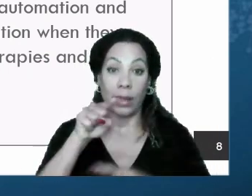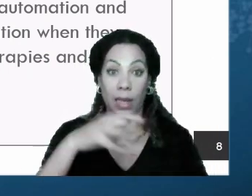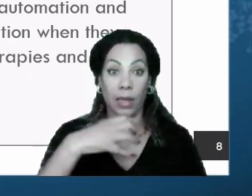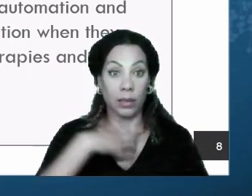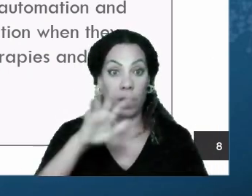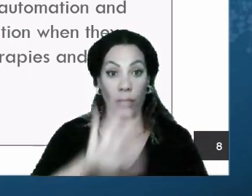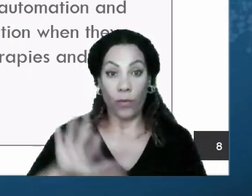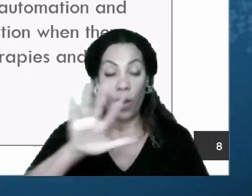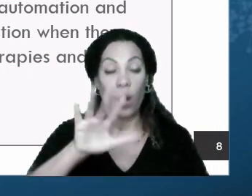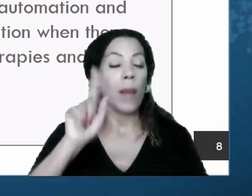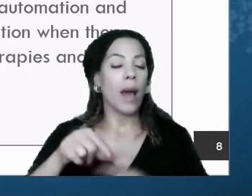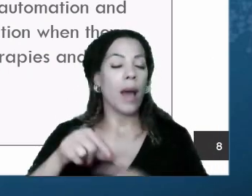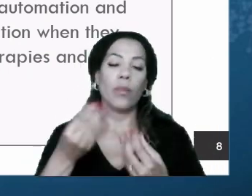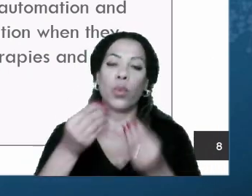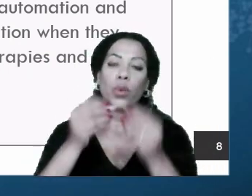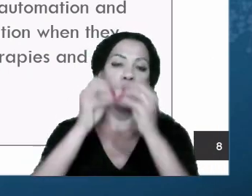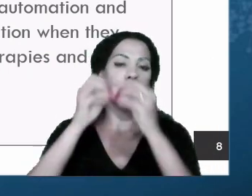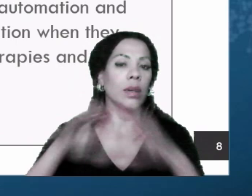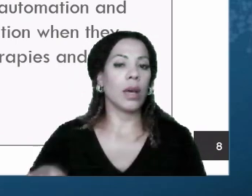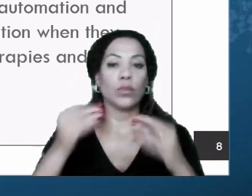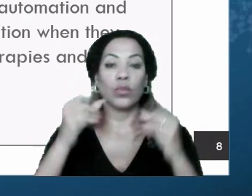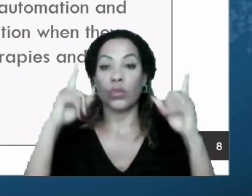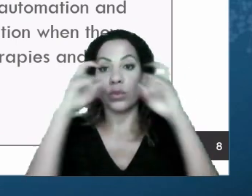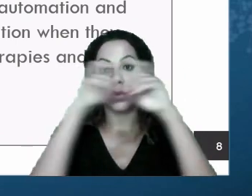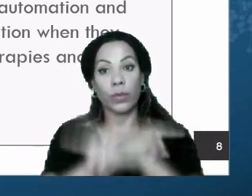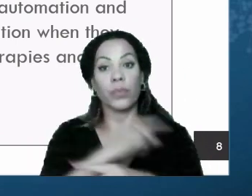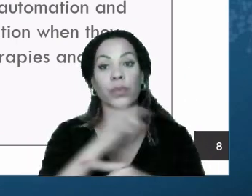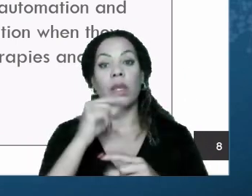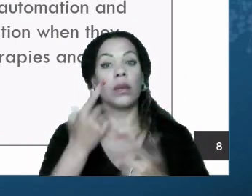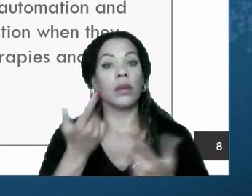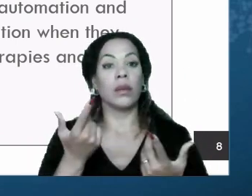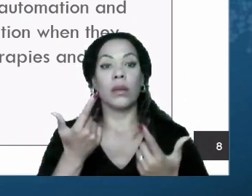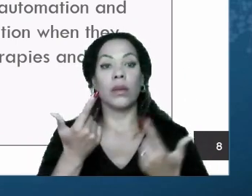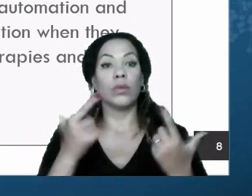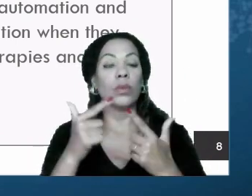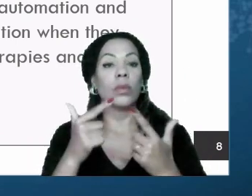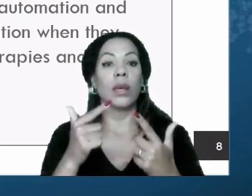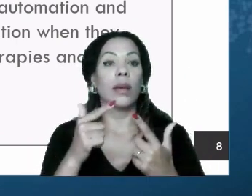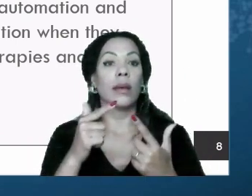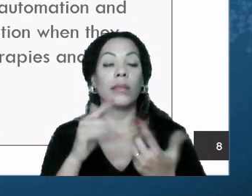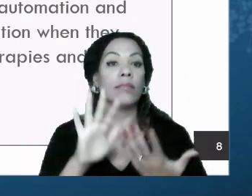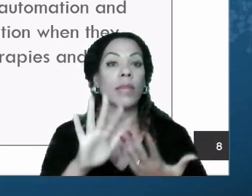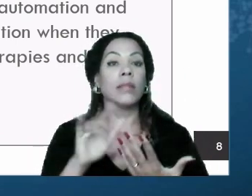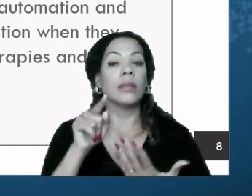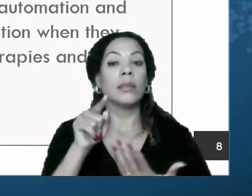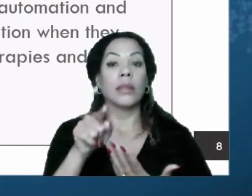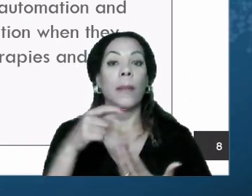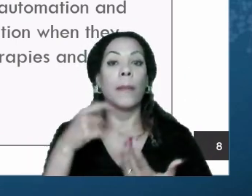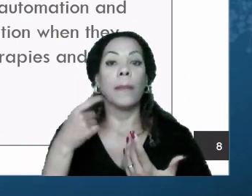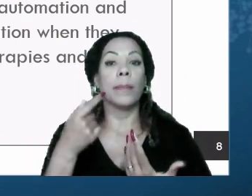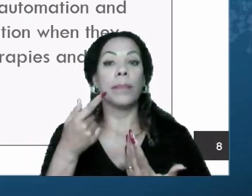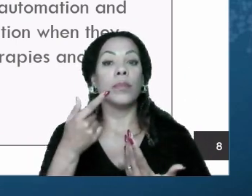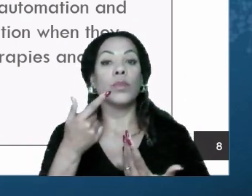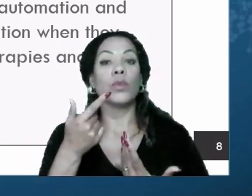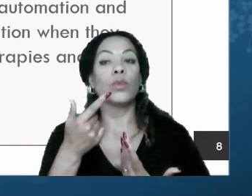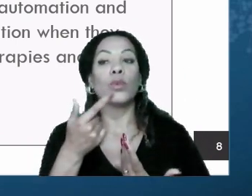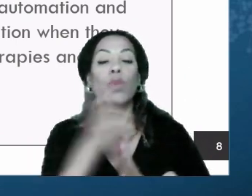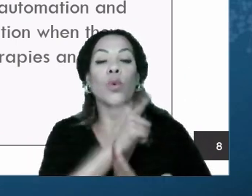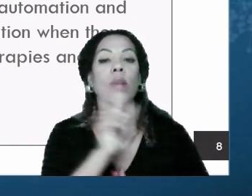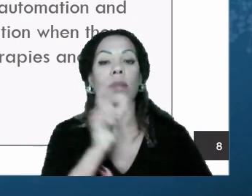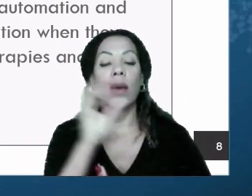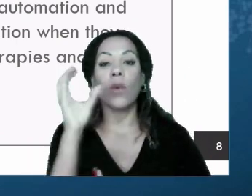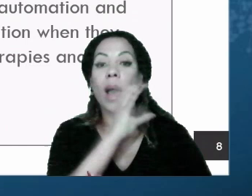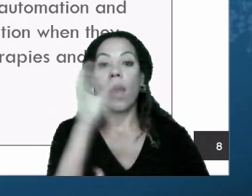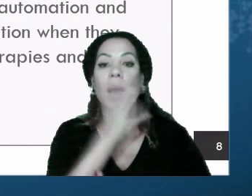muito altos, você poupa na mão de obra, mas você realmente não agiliza o processo de